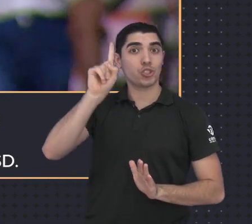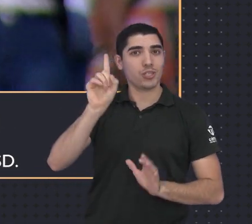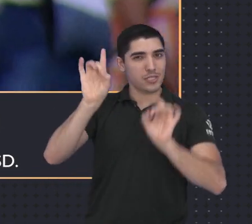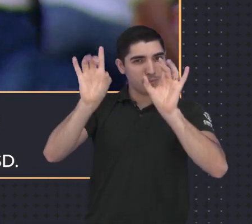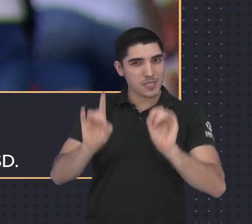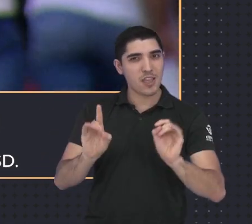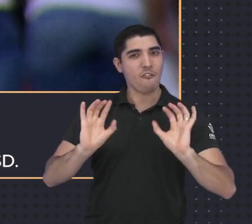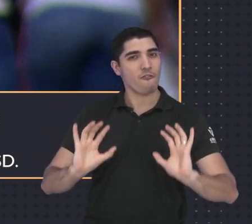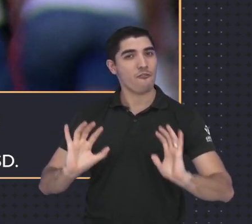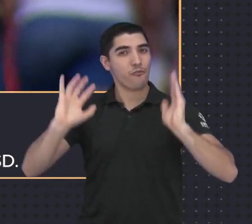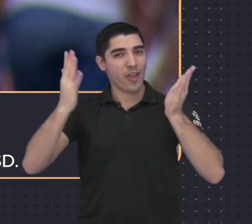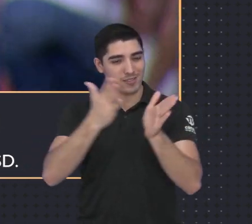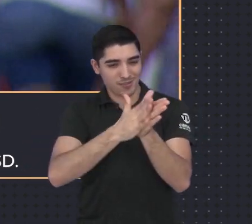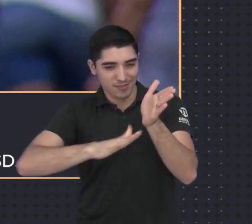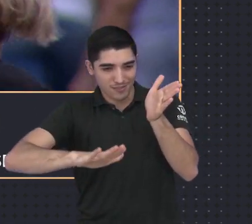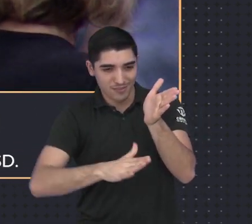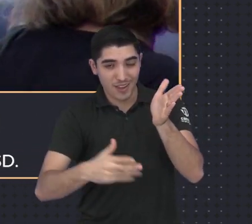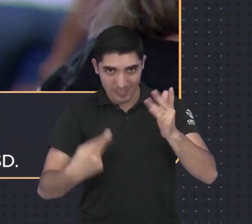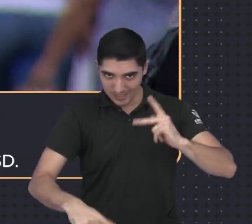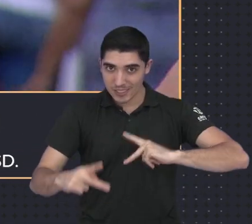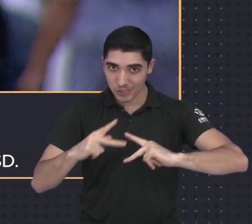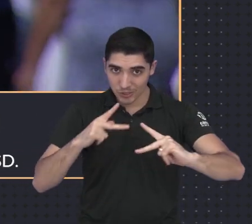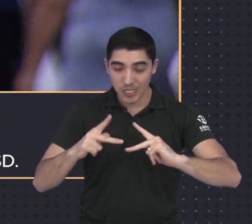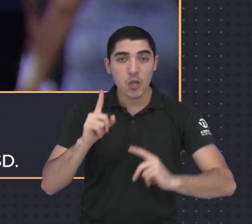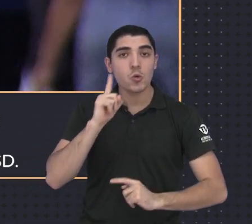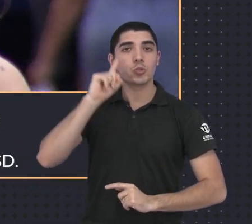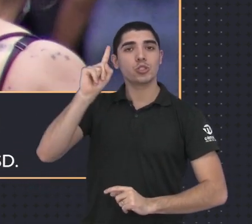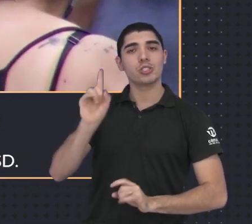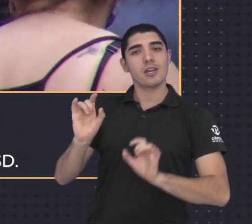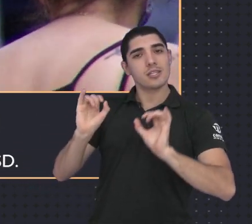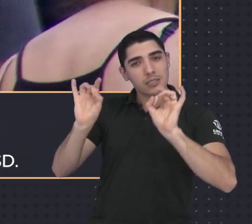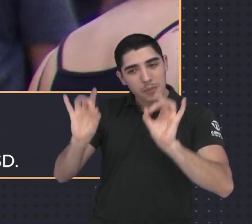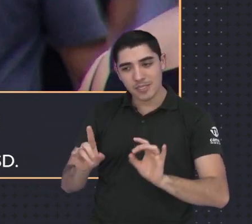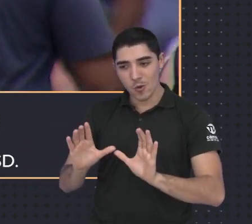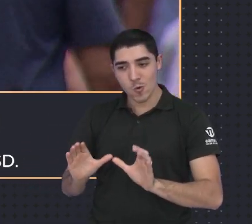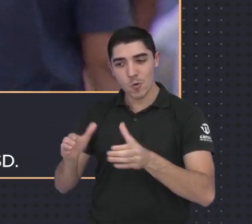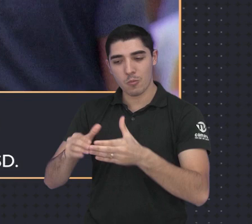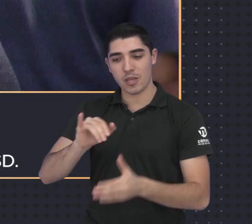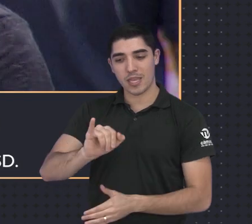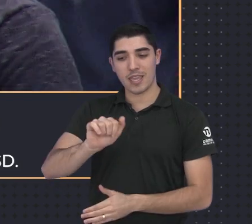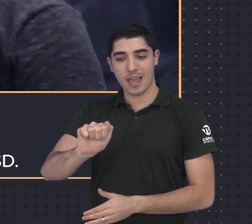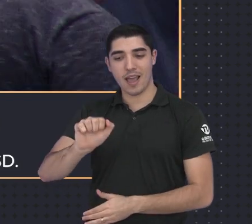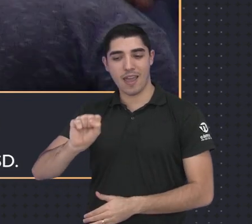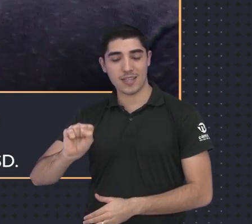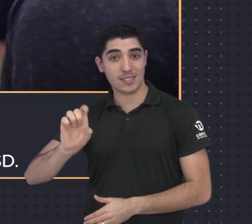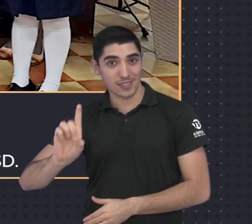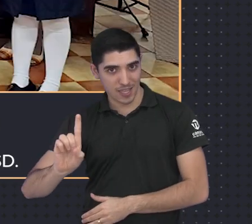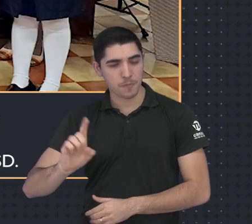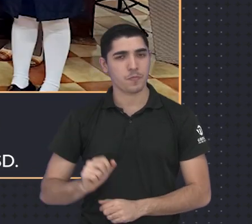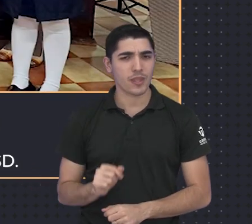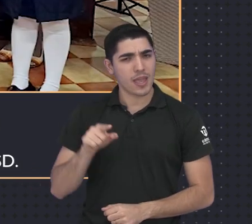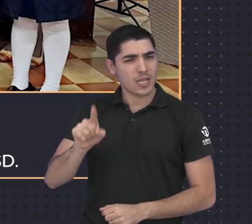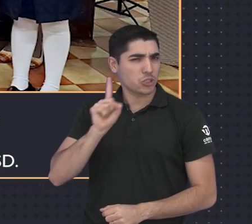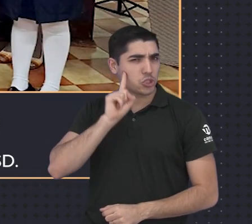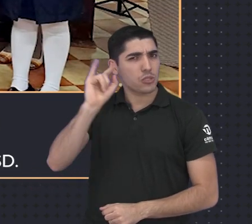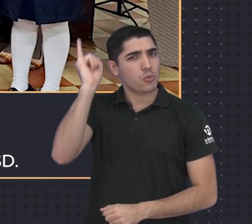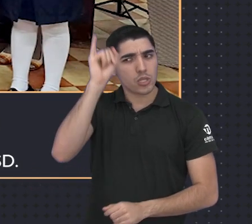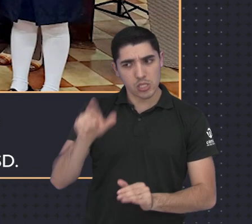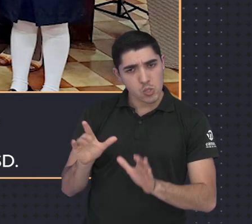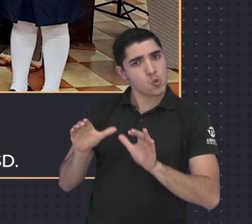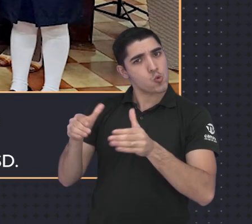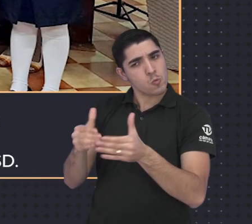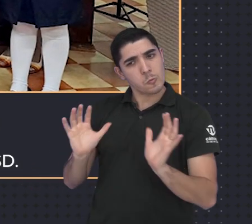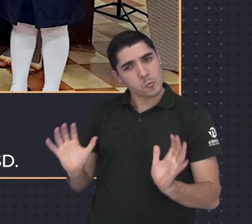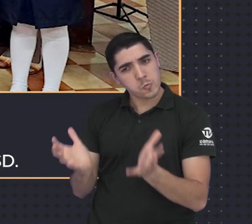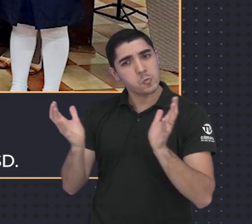oficial de festas e eventos da cidade o Dia Municipal dos Aventureiros da IASD. A data valoriza o